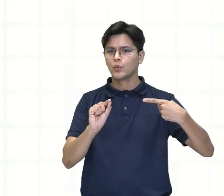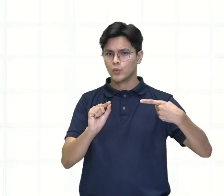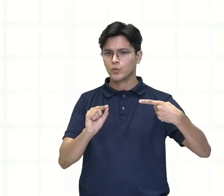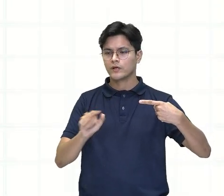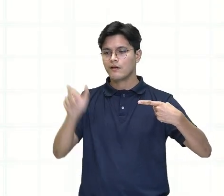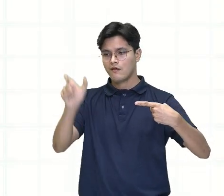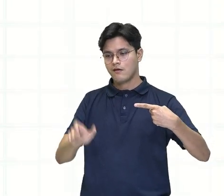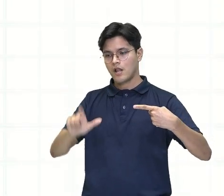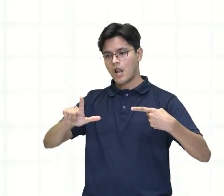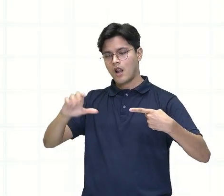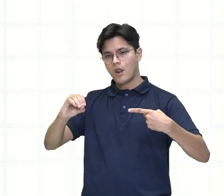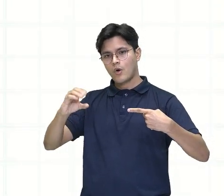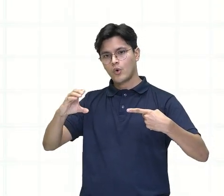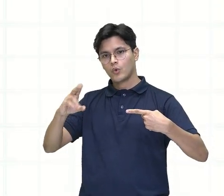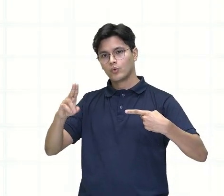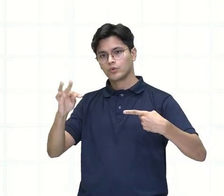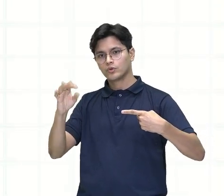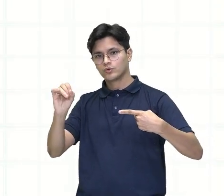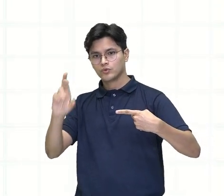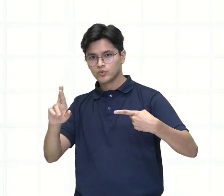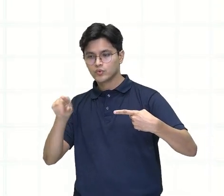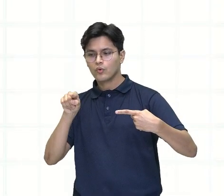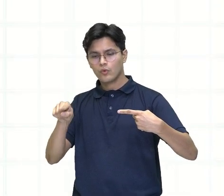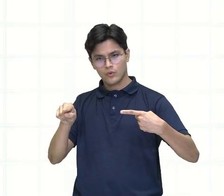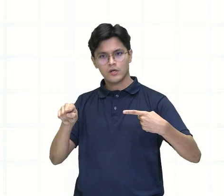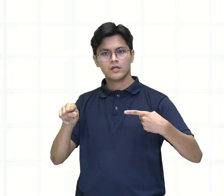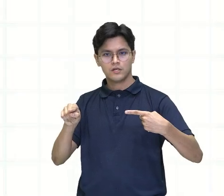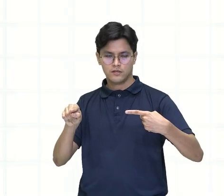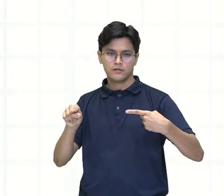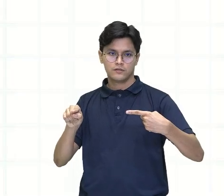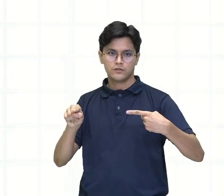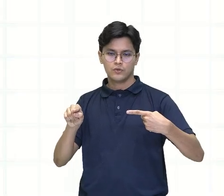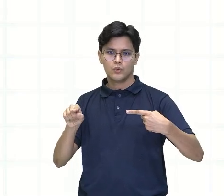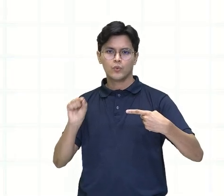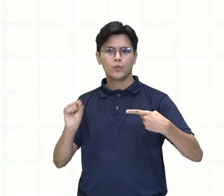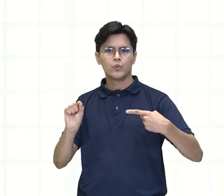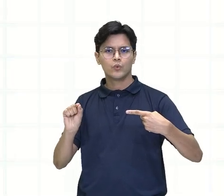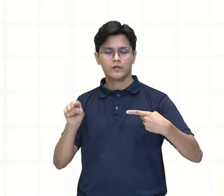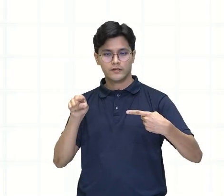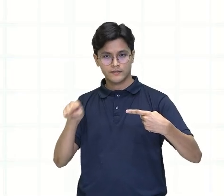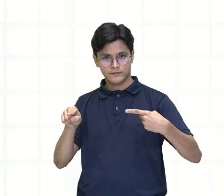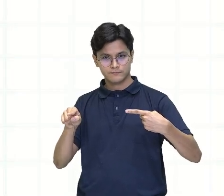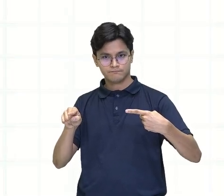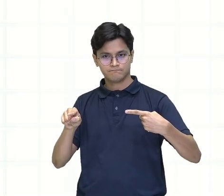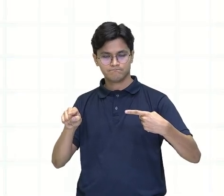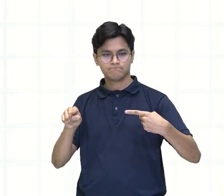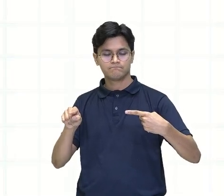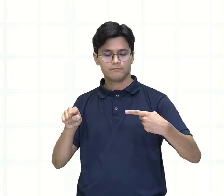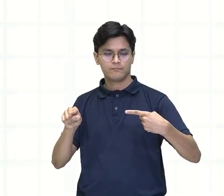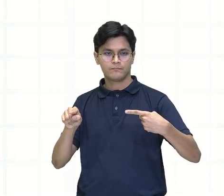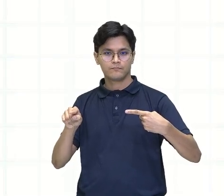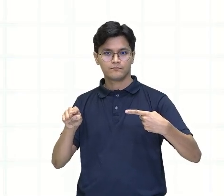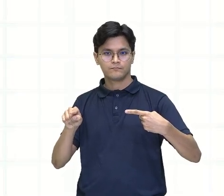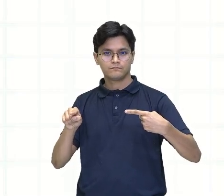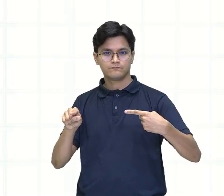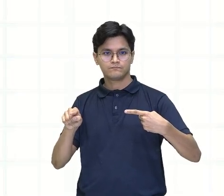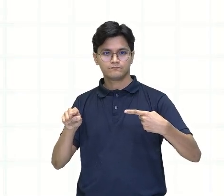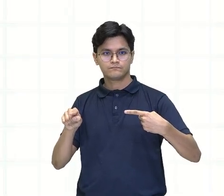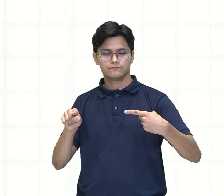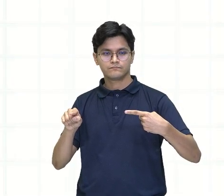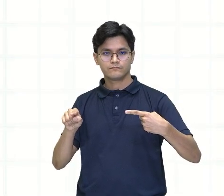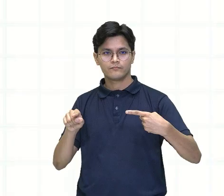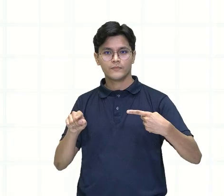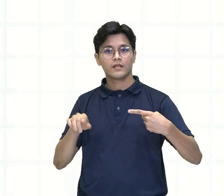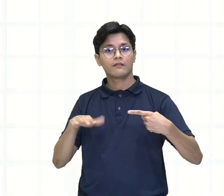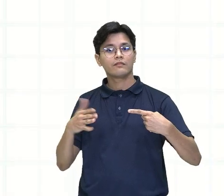locutor, ele coloca, nesse primeiro exemplo aqui na letra A que nós estamos vendo, o locutor, o emissor, né, coloca-se